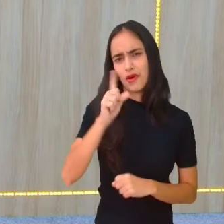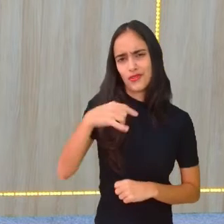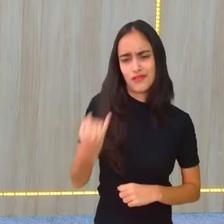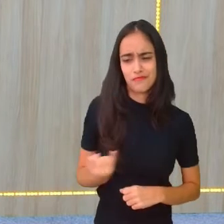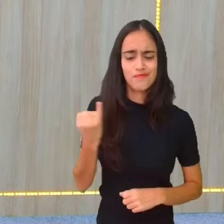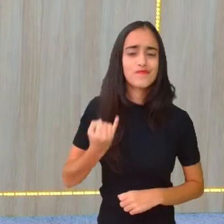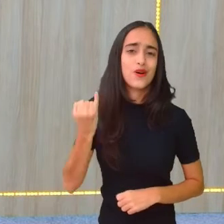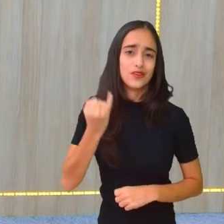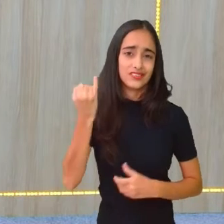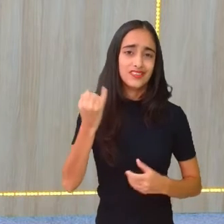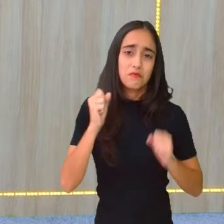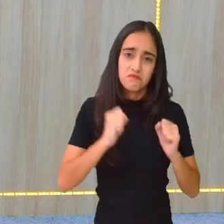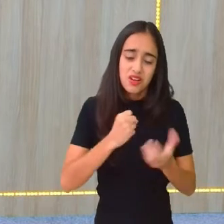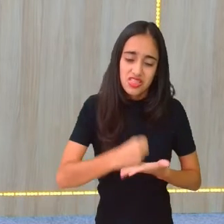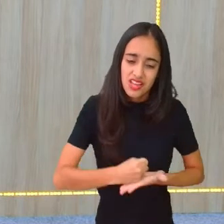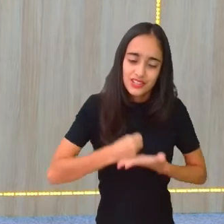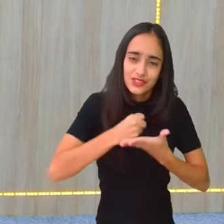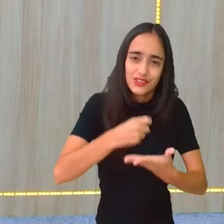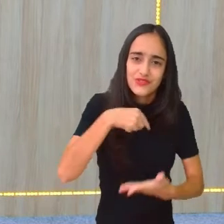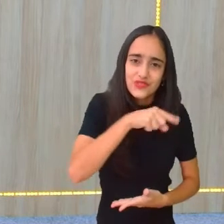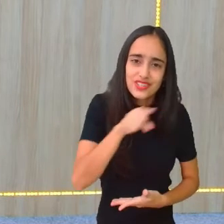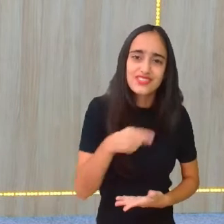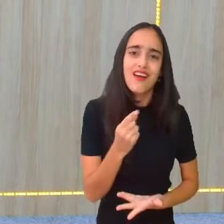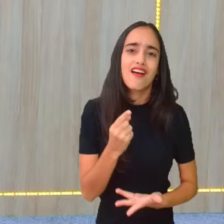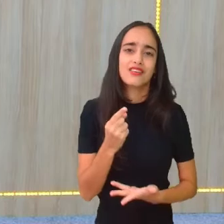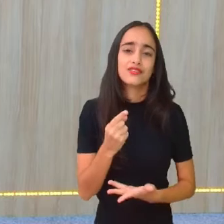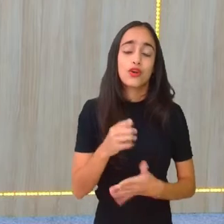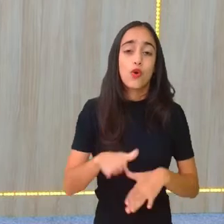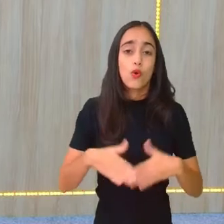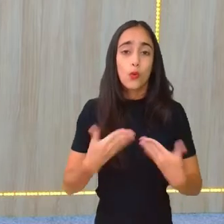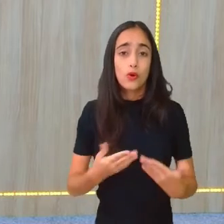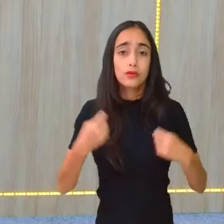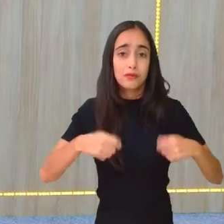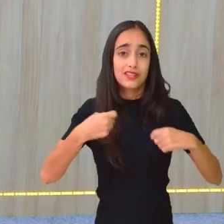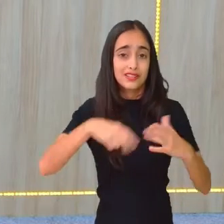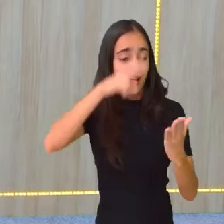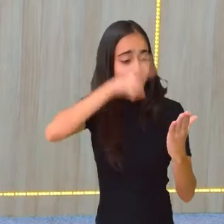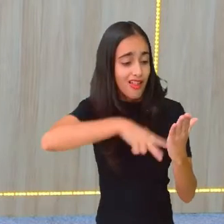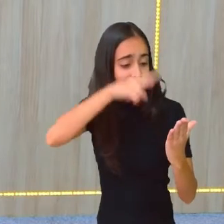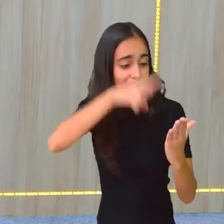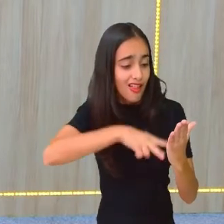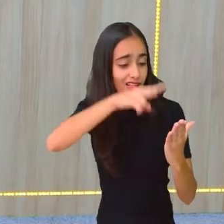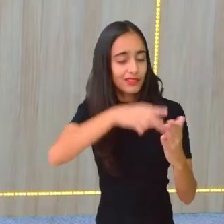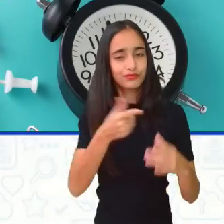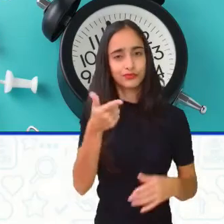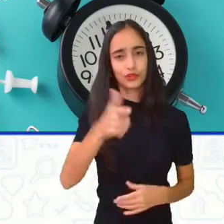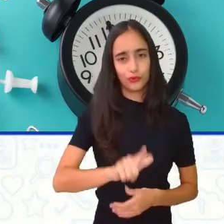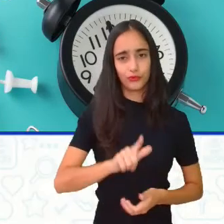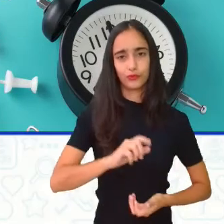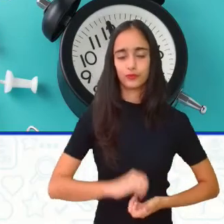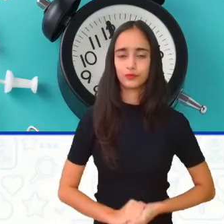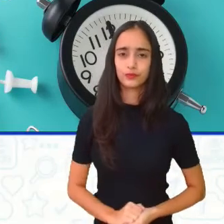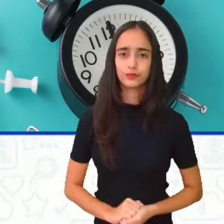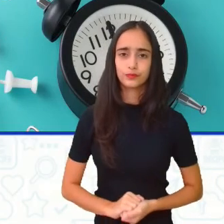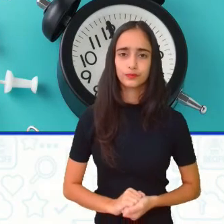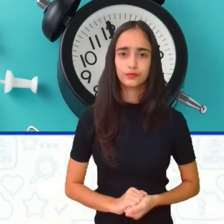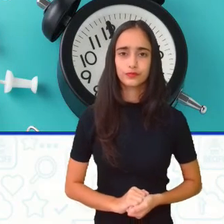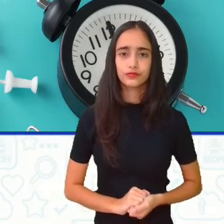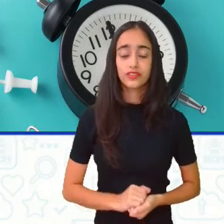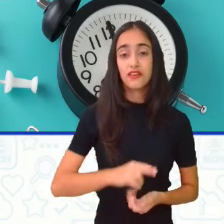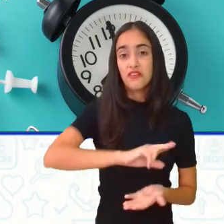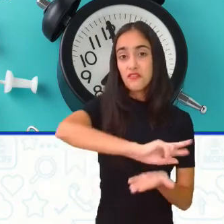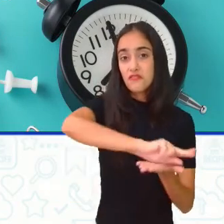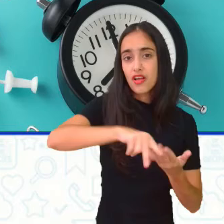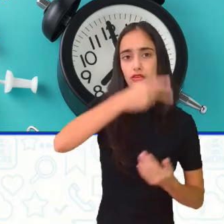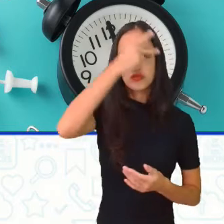te ajudar muito na hora que você precisar revisitar o resumo, tá? Muita gente usa diversas técnicas para